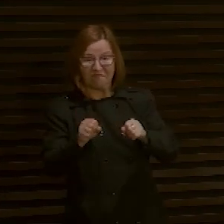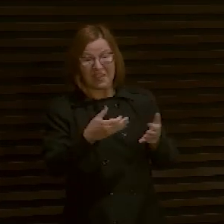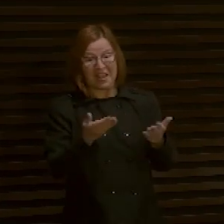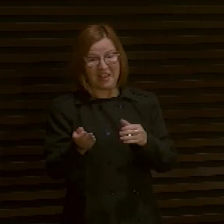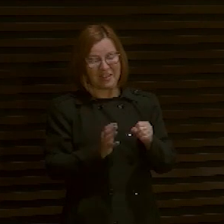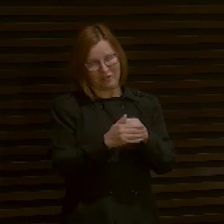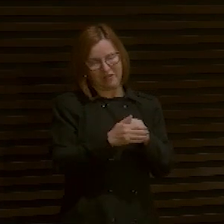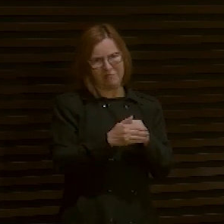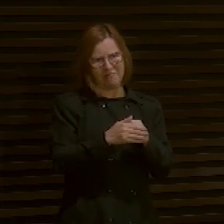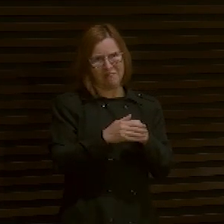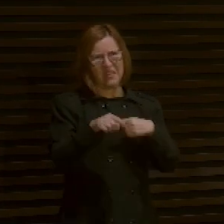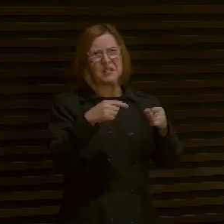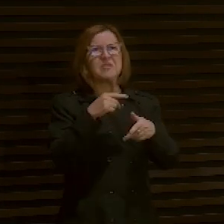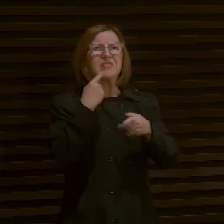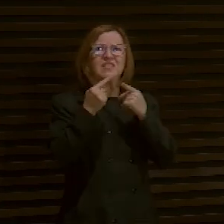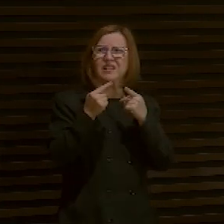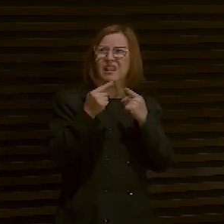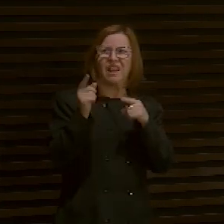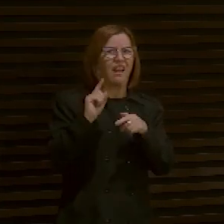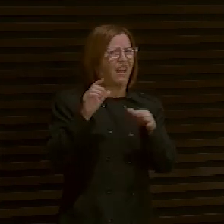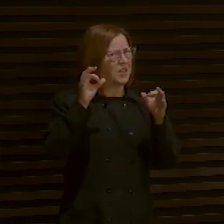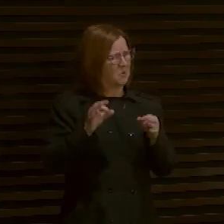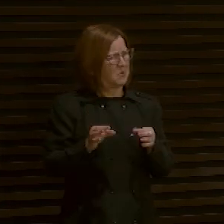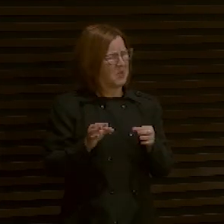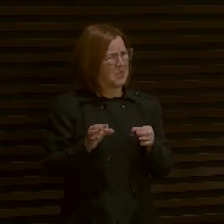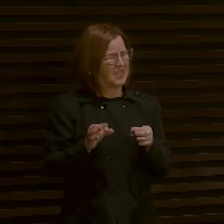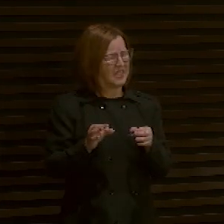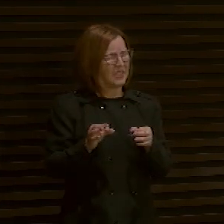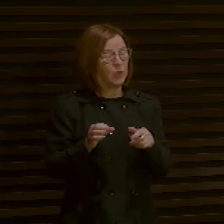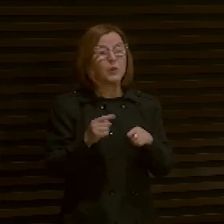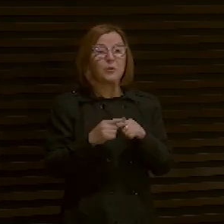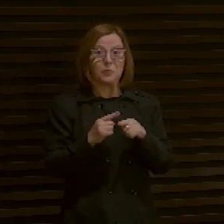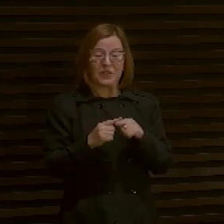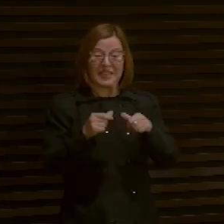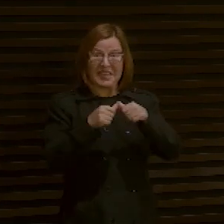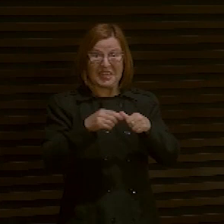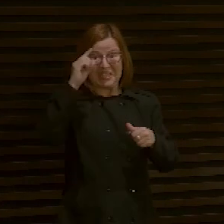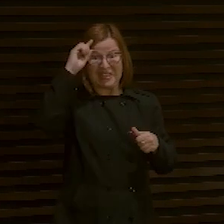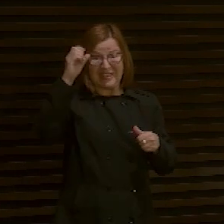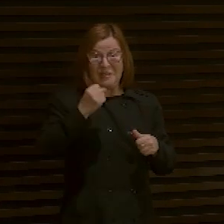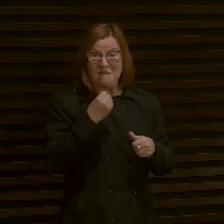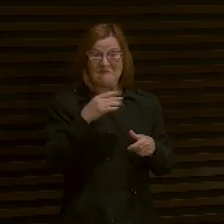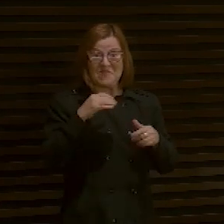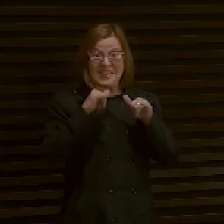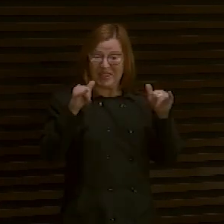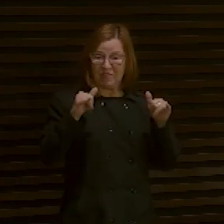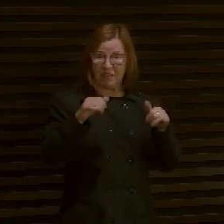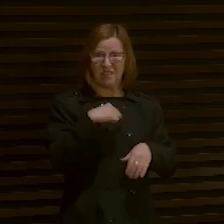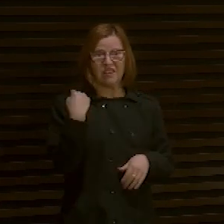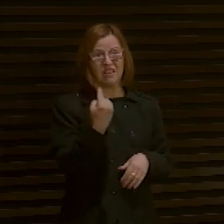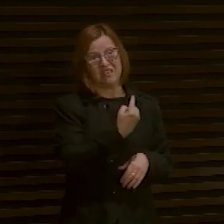disseram uns aos outros: "Não é certo o que estamos fazendo. Este dia é um dia de boas novas e nós nos